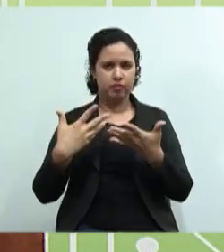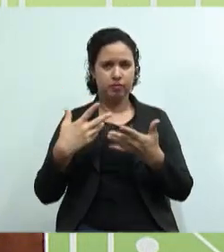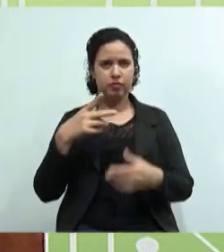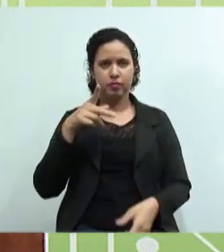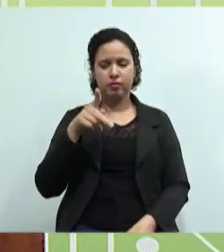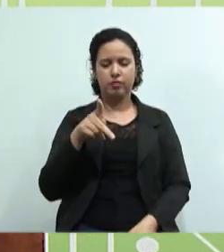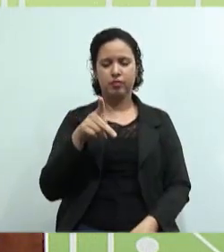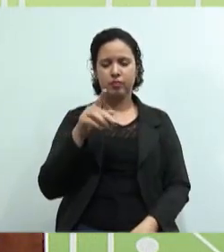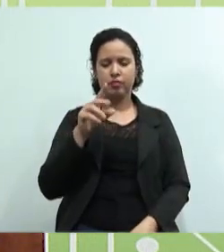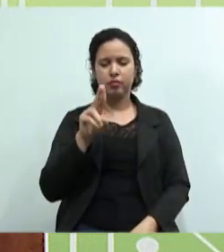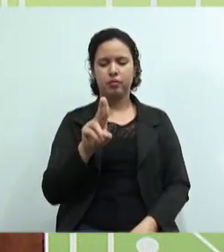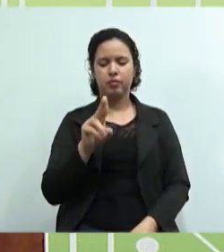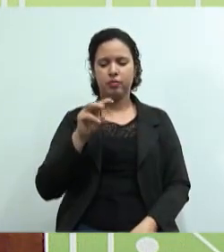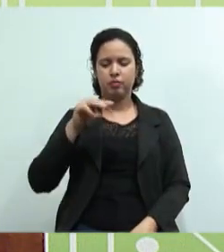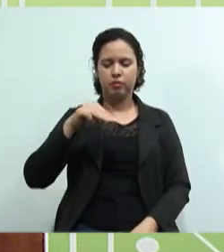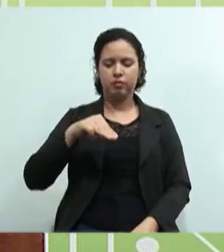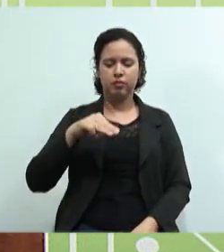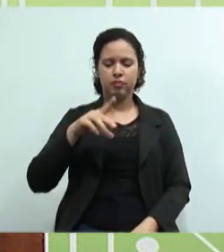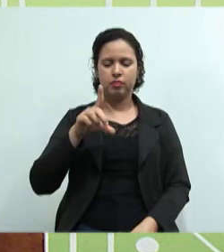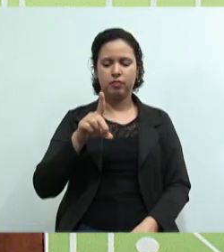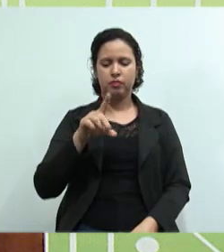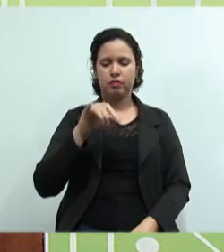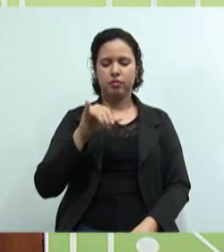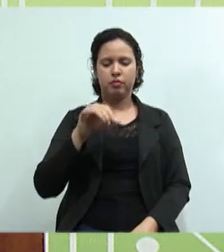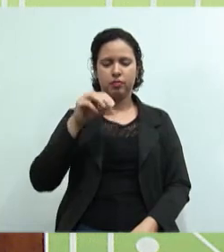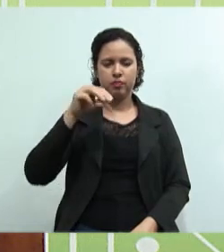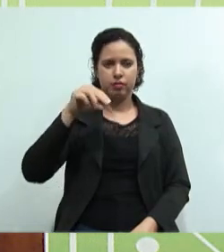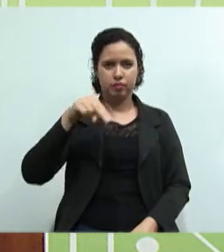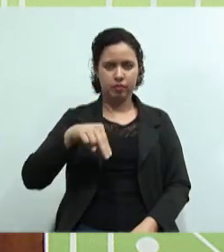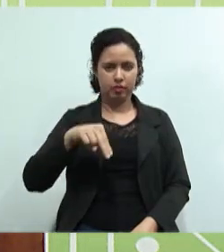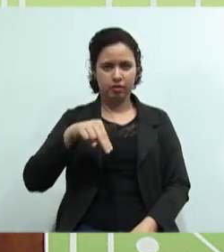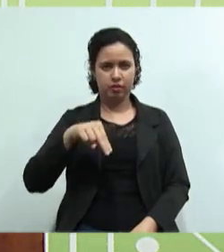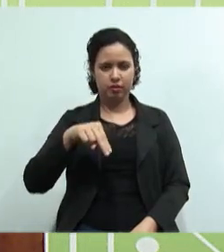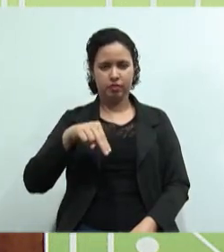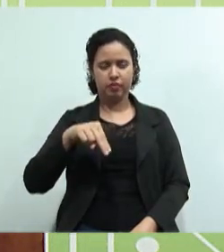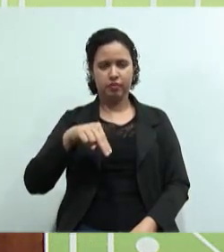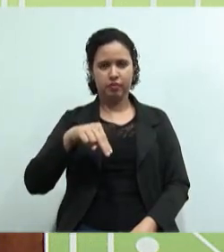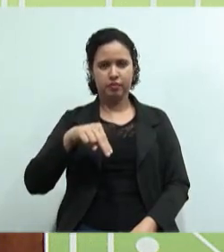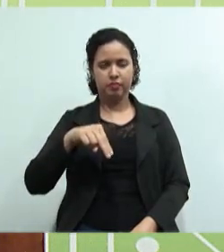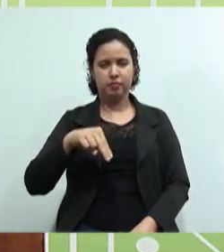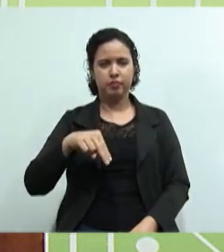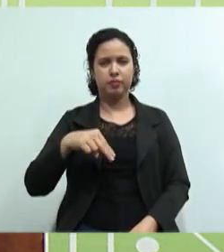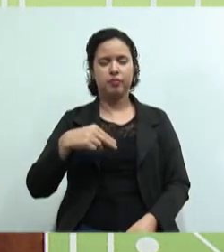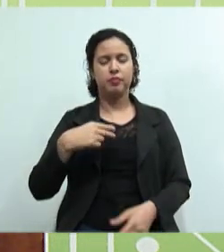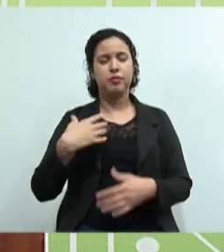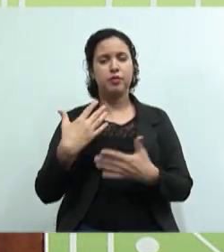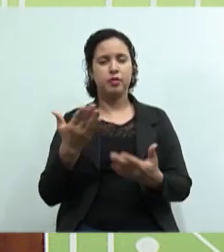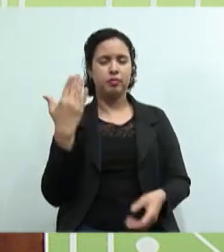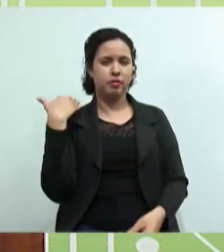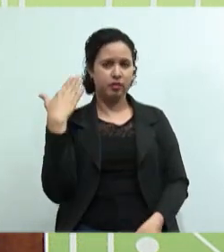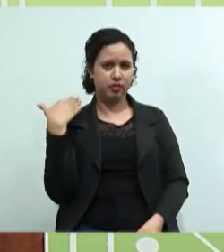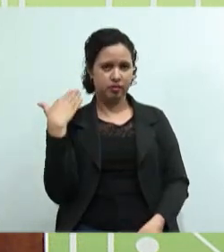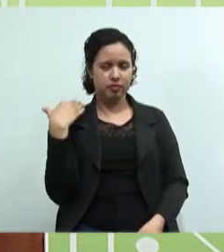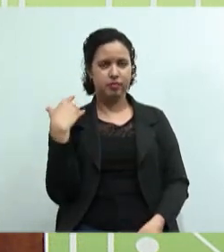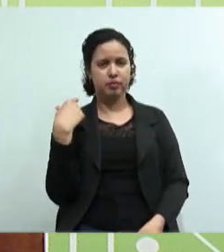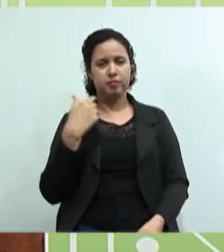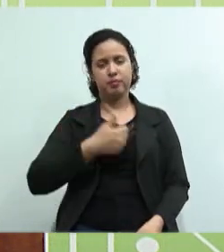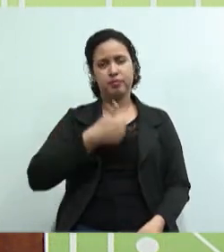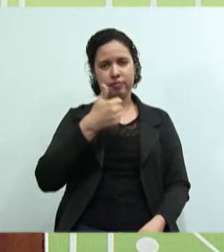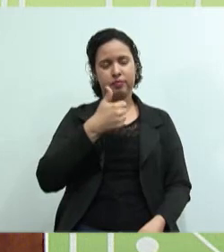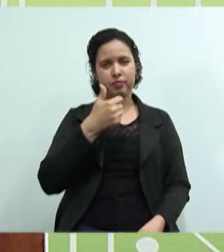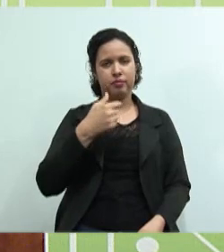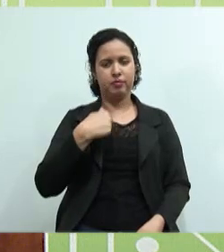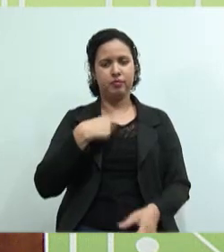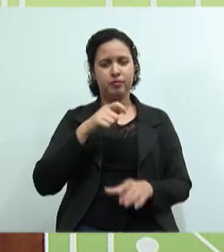muito de cozinhar, e foi a minha primeira receita. Então, não foi pudim de leite condensado, porque na minha época, olha que eu